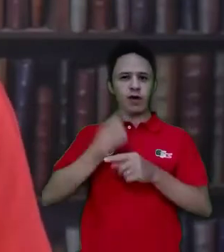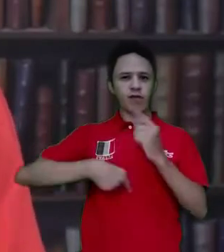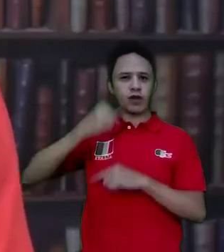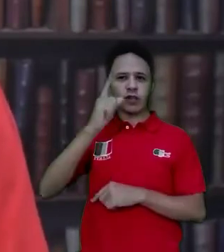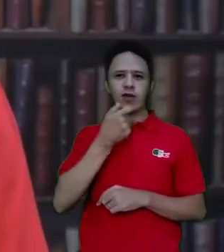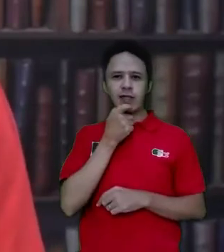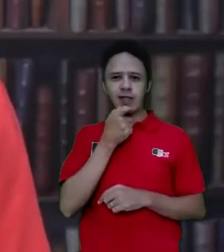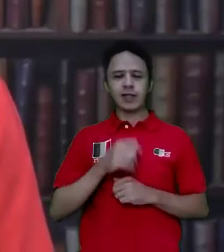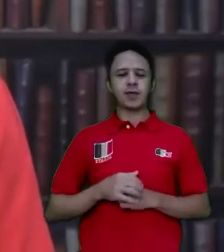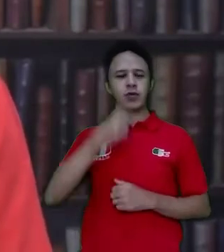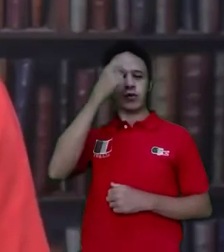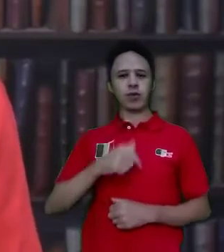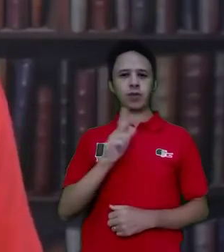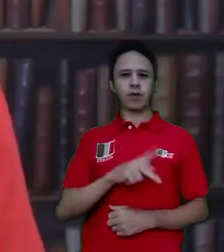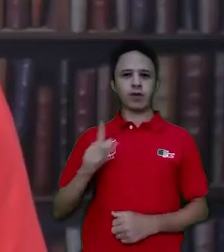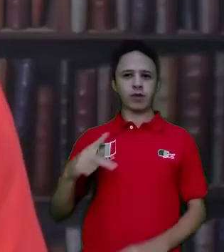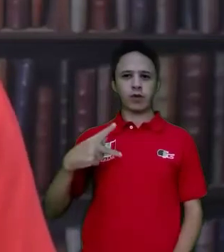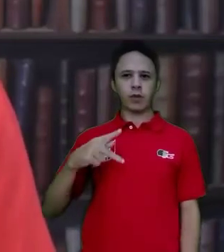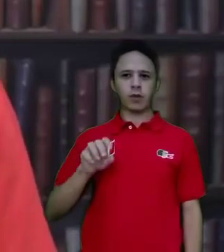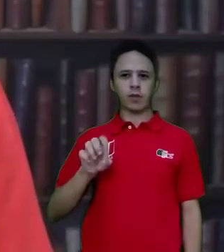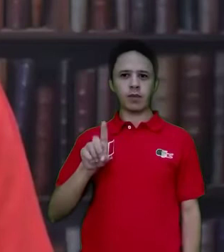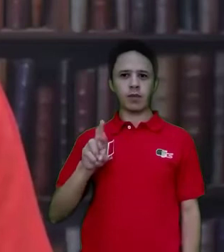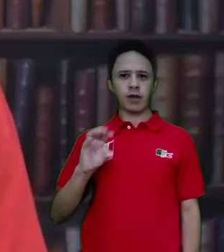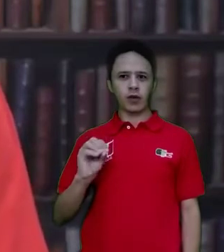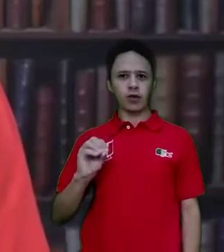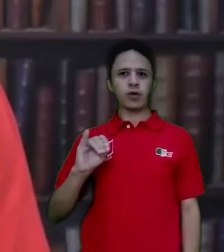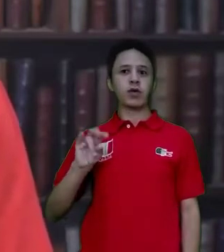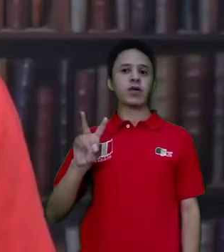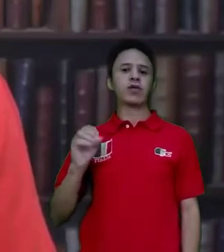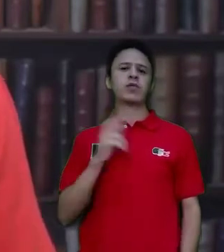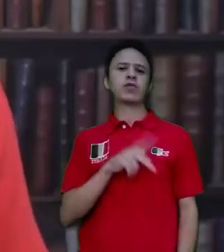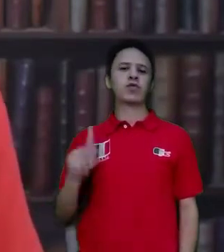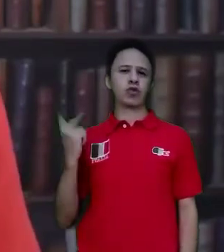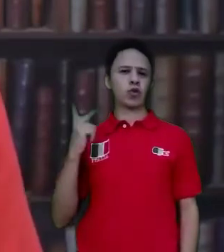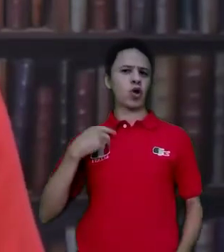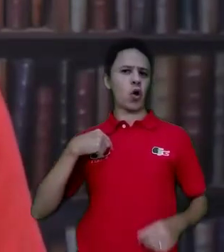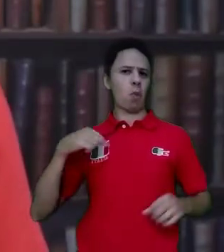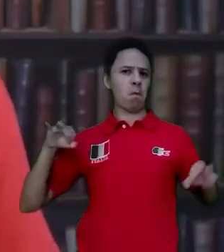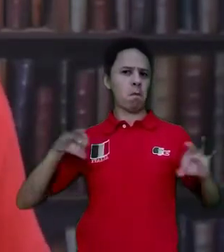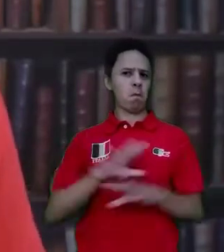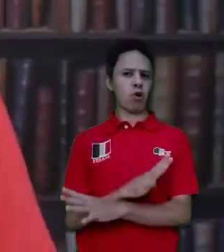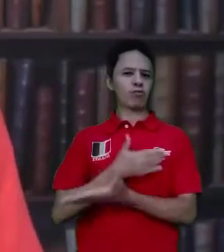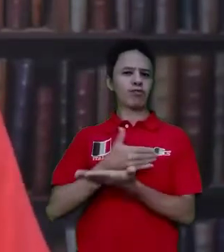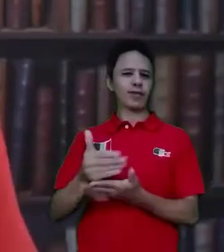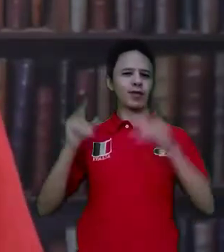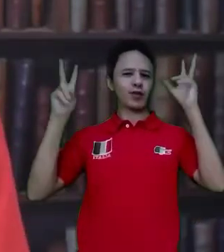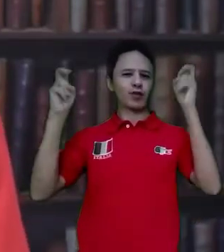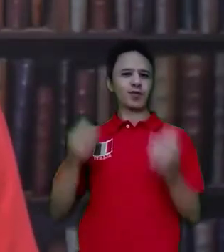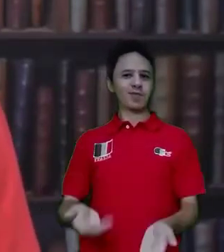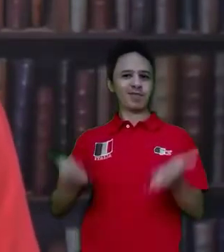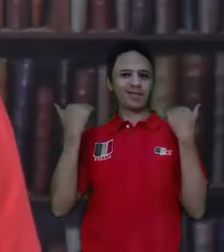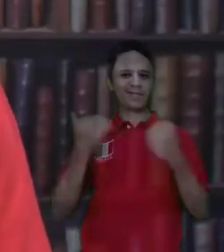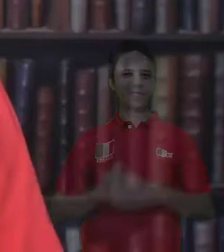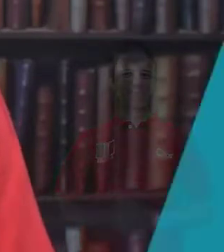revoluções inglesas. Eu sou o professor Pedro Ivo, professor de História, e estou prontíssimo para iniciarmos o